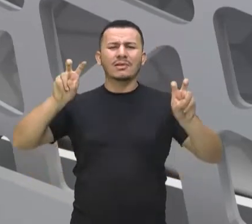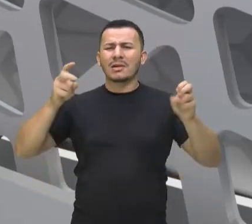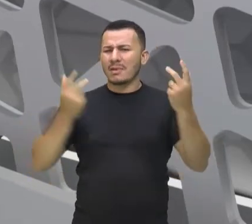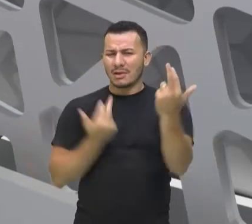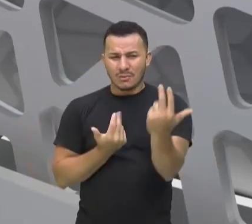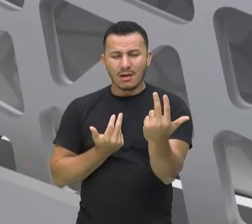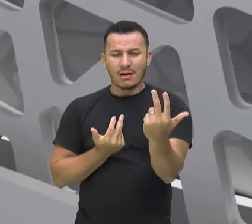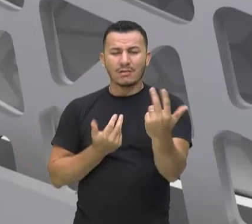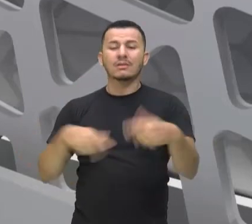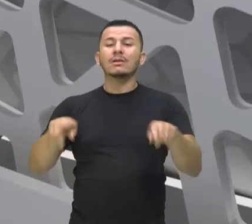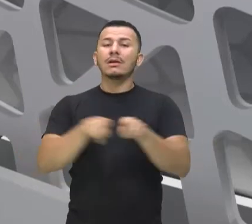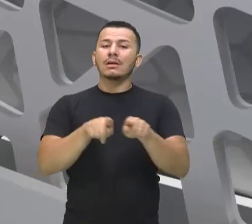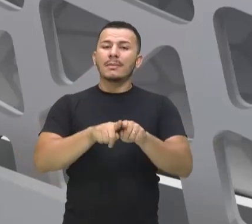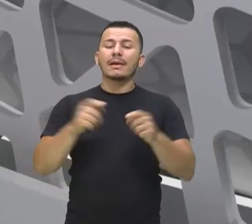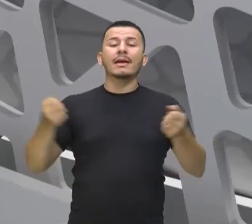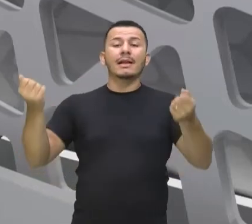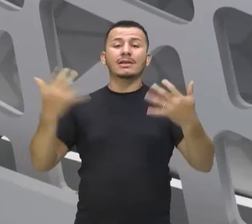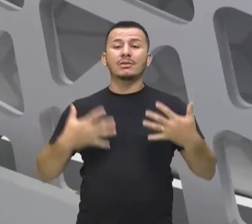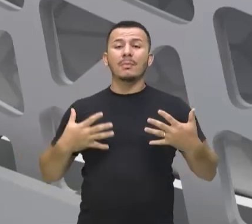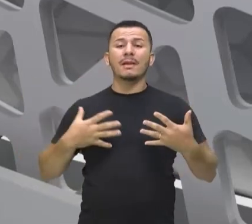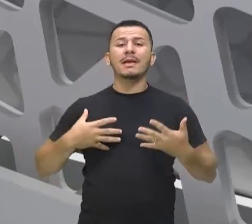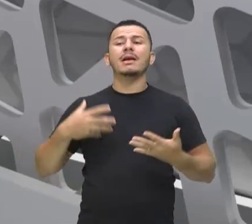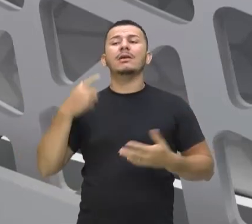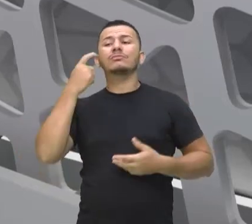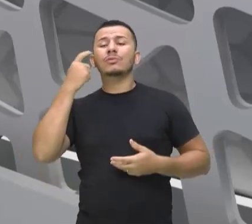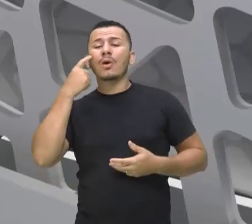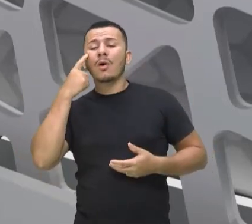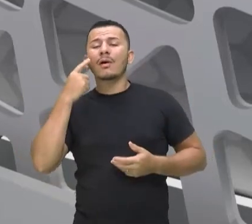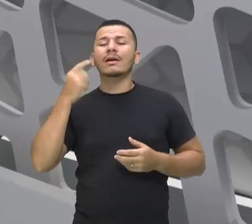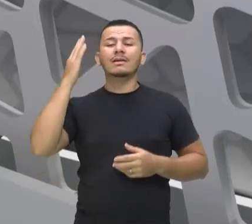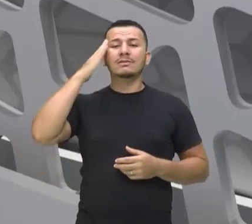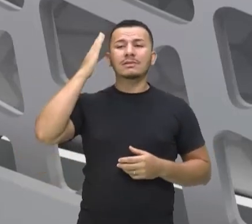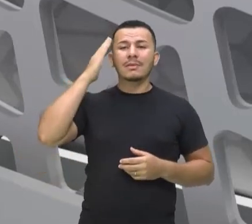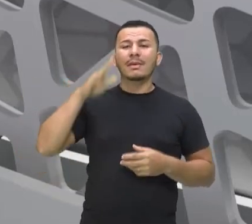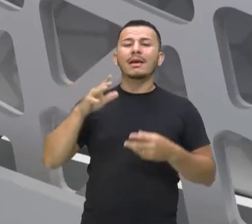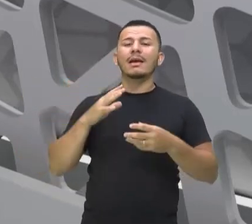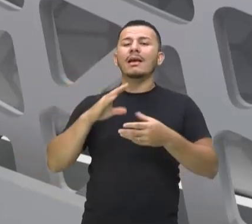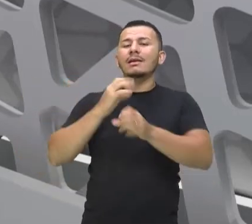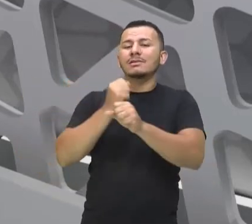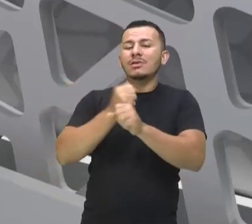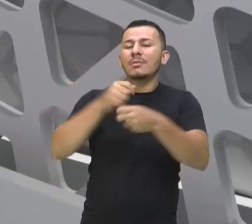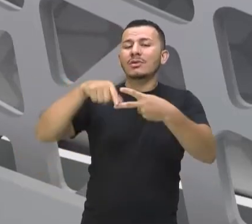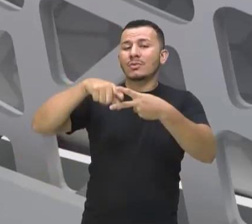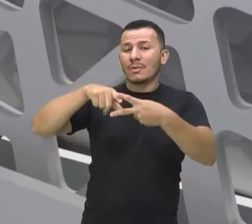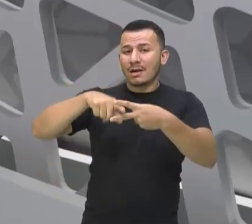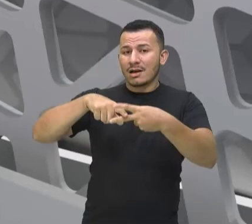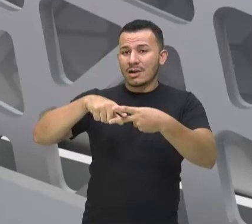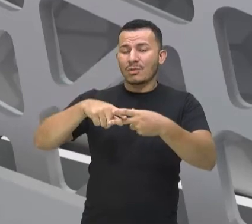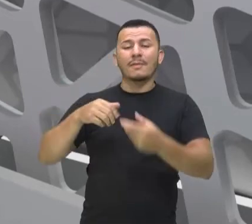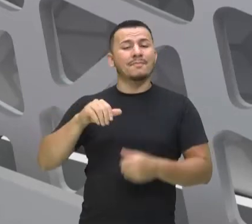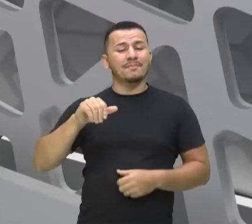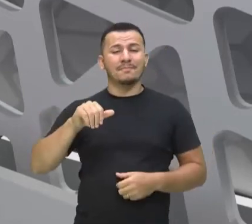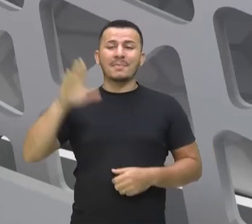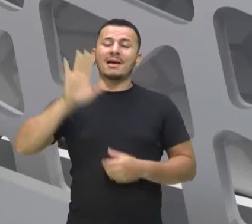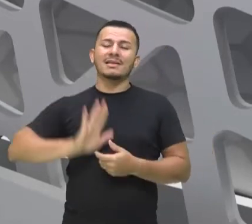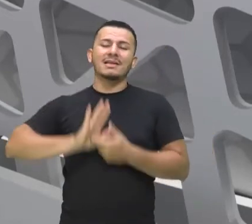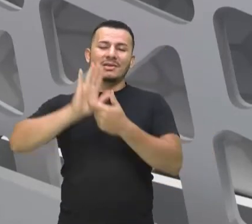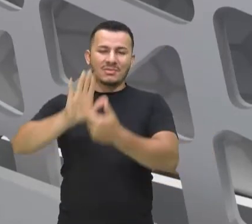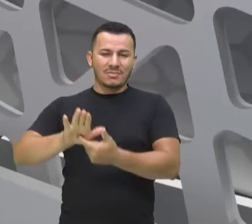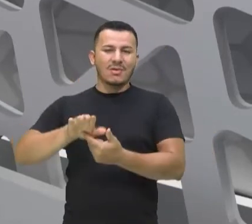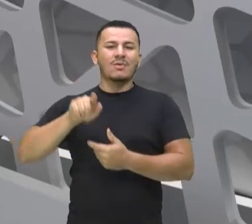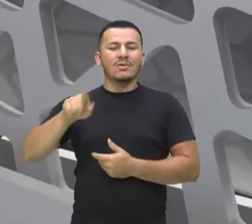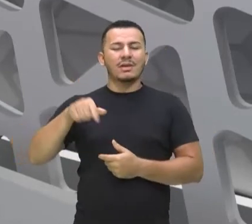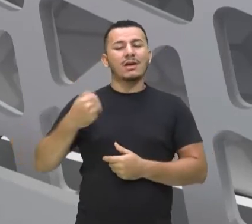e que ela trate de cobrar esta habilidade de vocês, ela também, a questão, na maioria das vezes, ela vai trazer para você